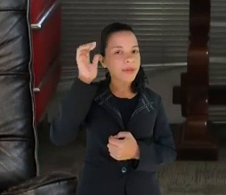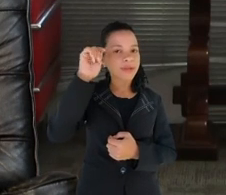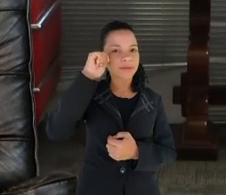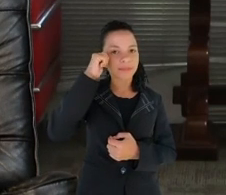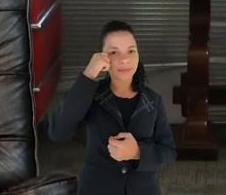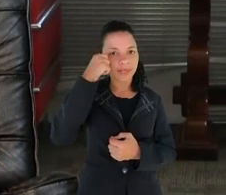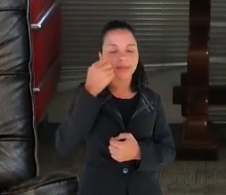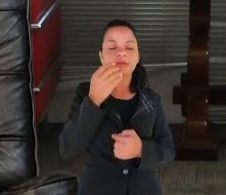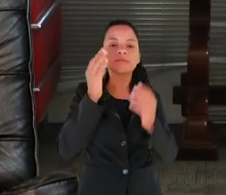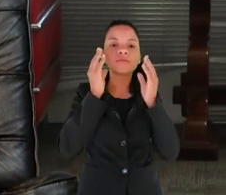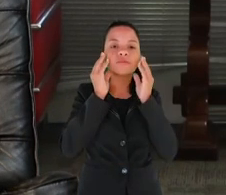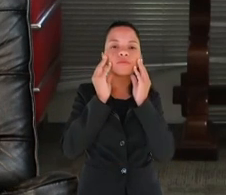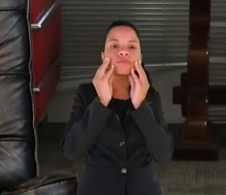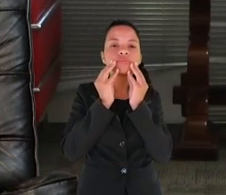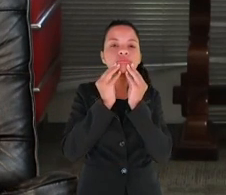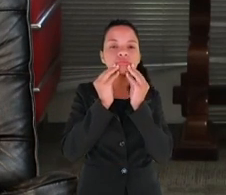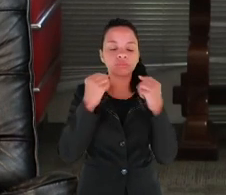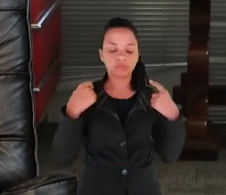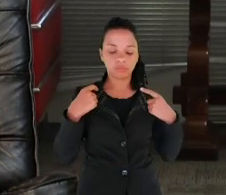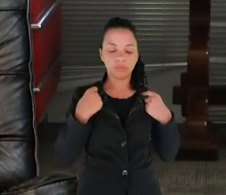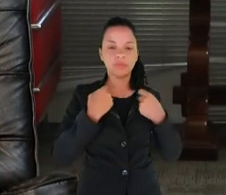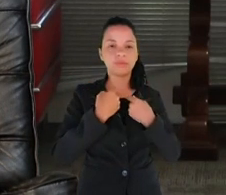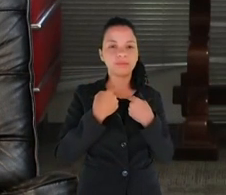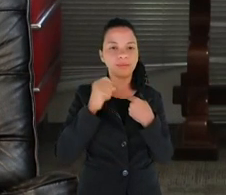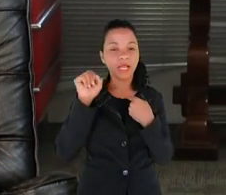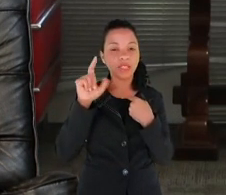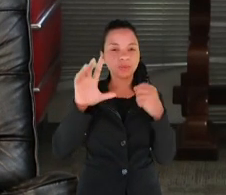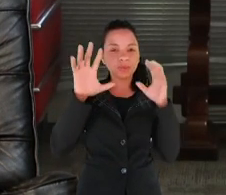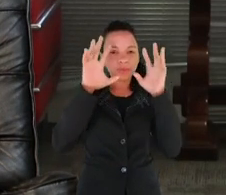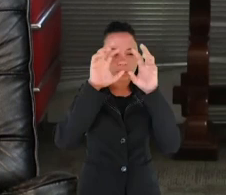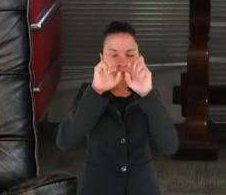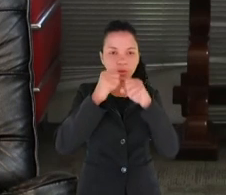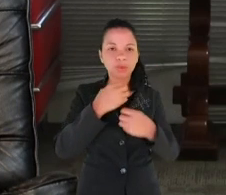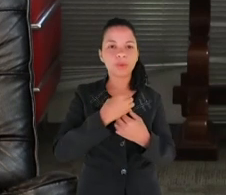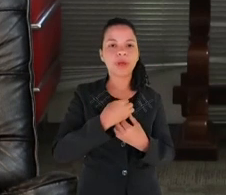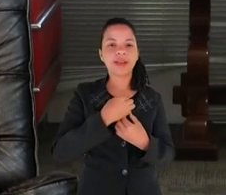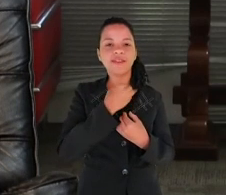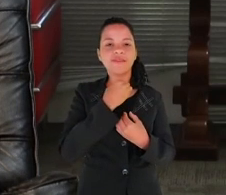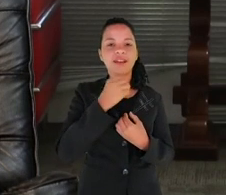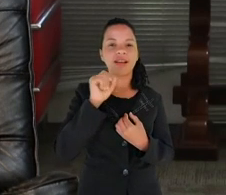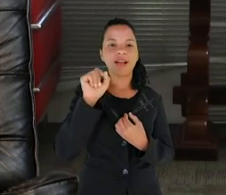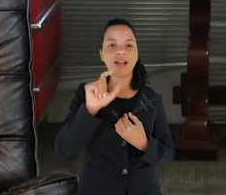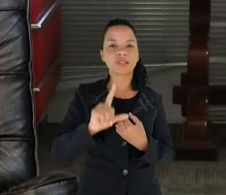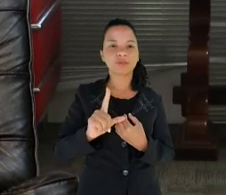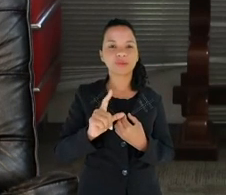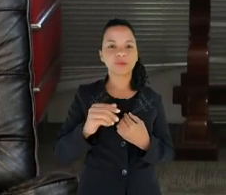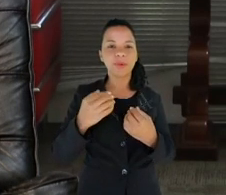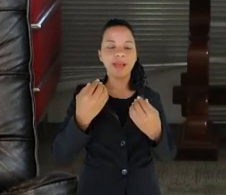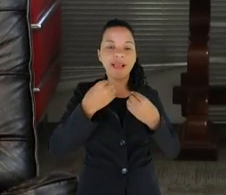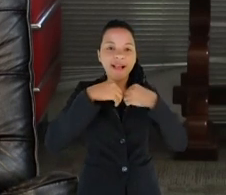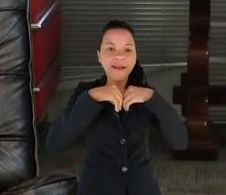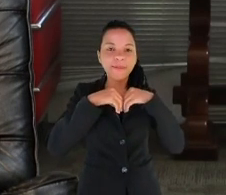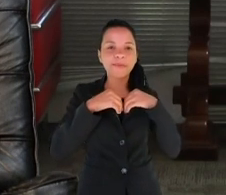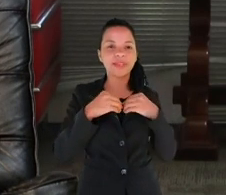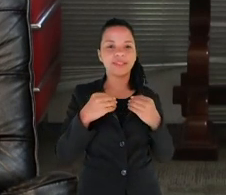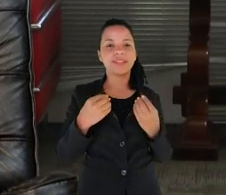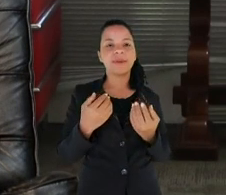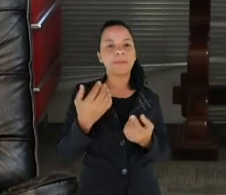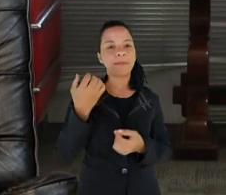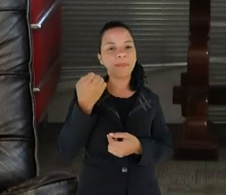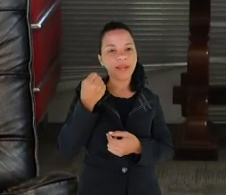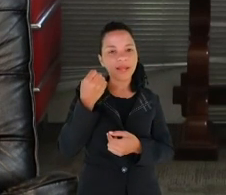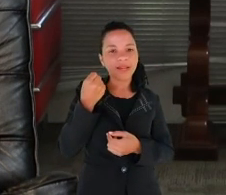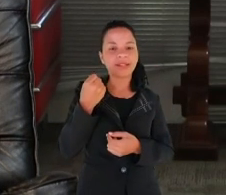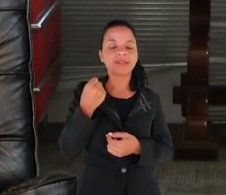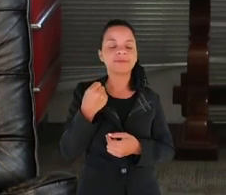um terno azul escuro, gravata azul, camisa branca. Aqui no nosso ambiente nós estamos em uma